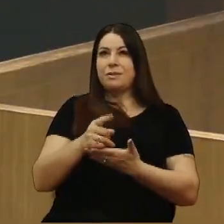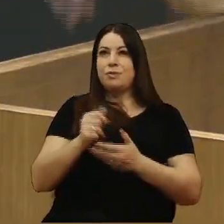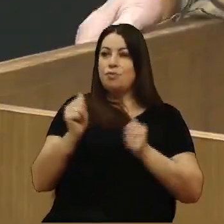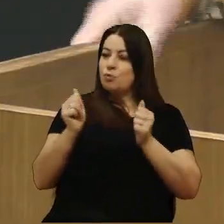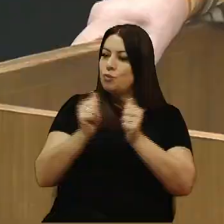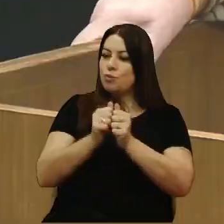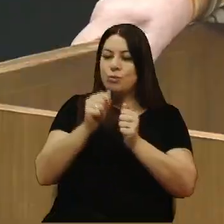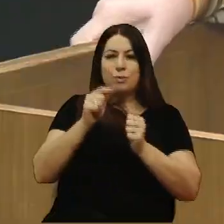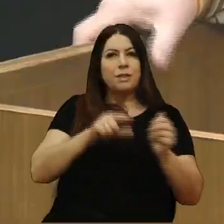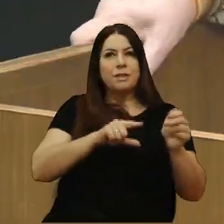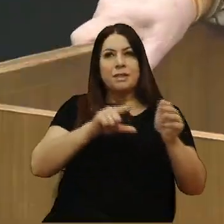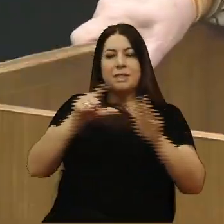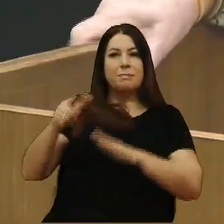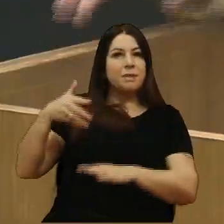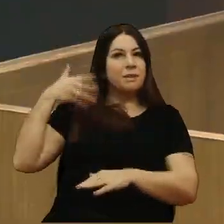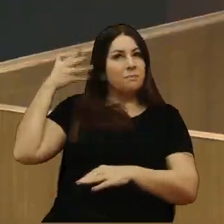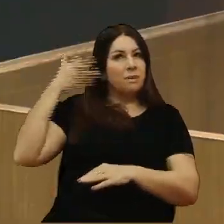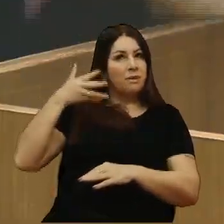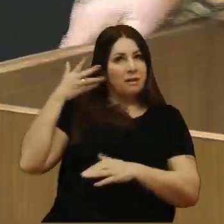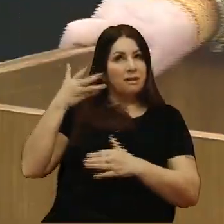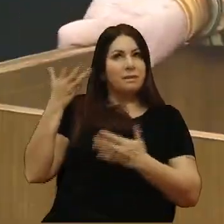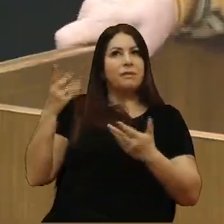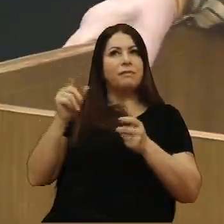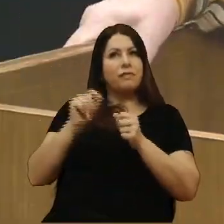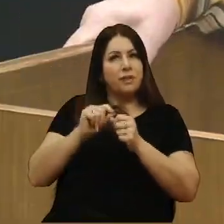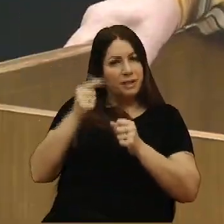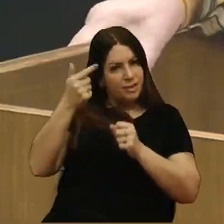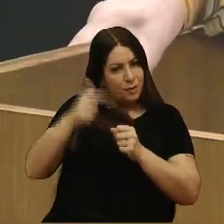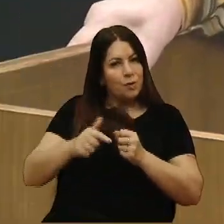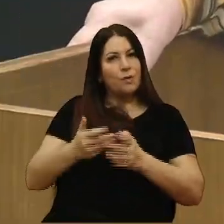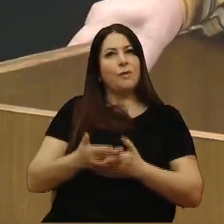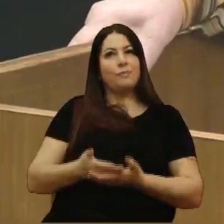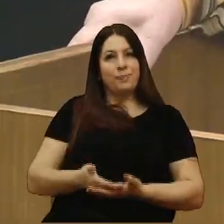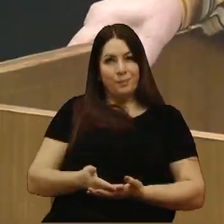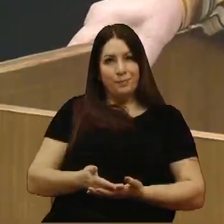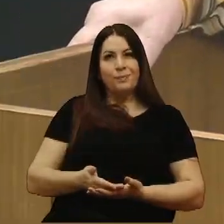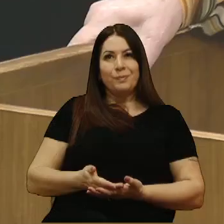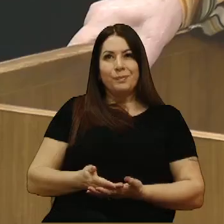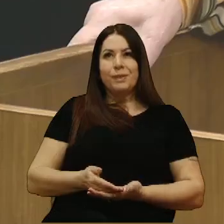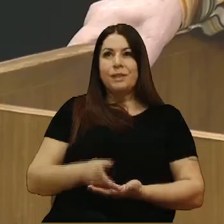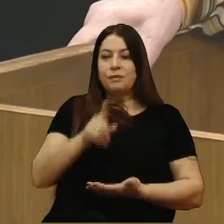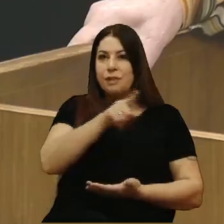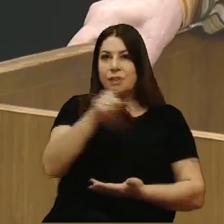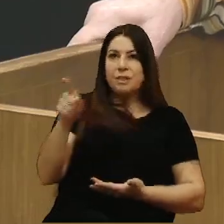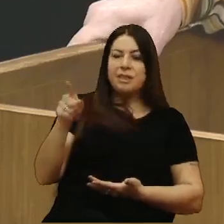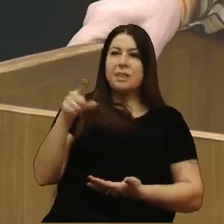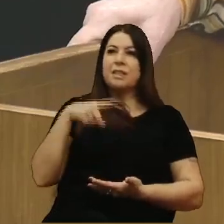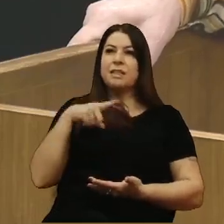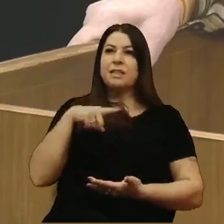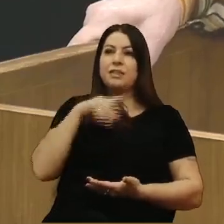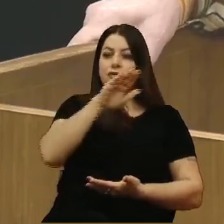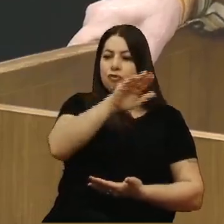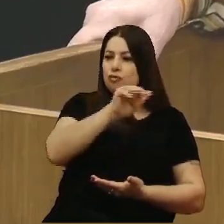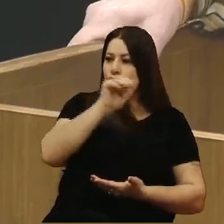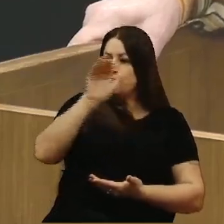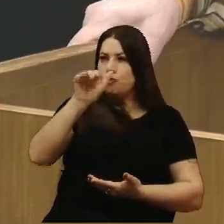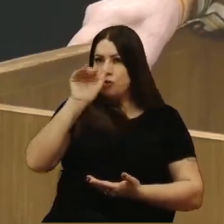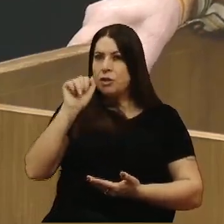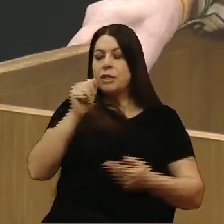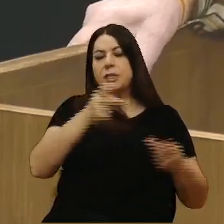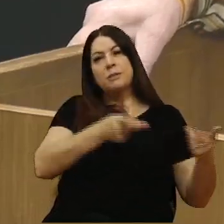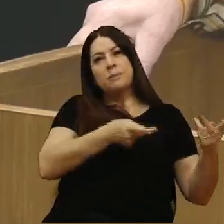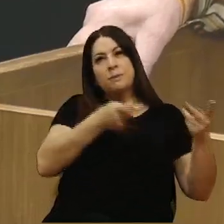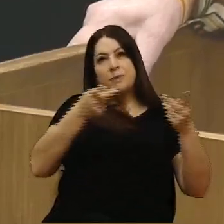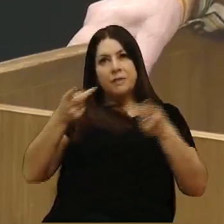toda semana dar palestra. Vamos fazer isso de novo, gente. Cabe a vocês, nos chamem, nos